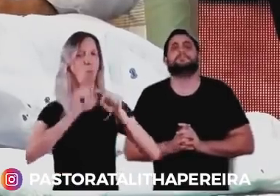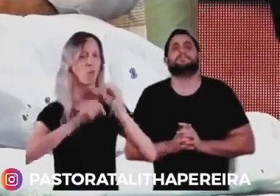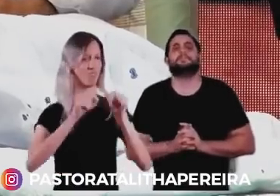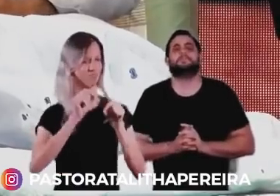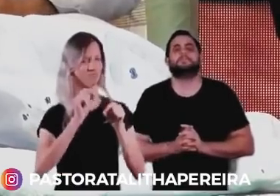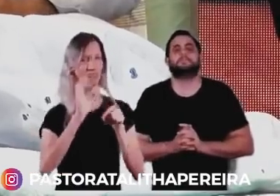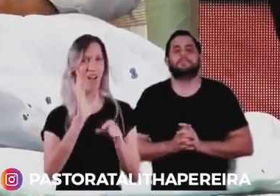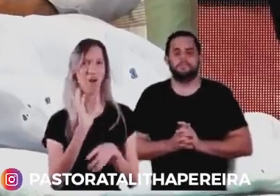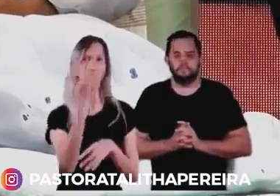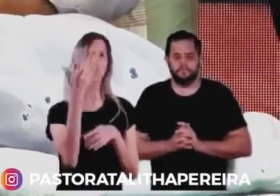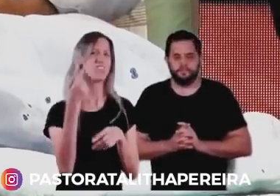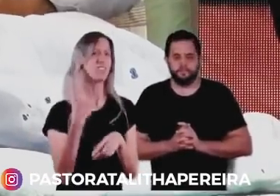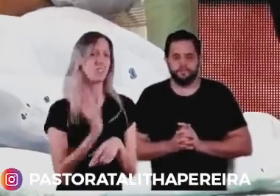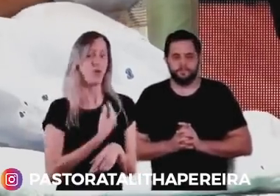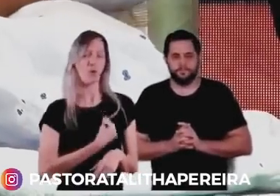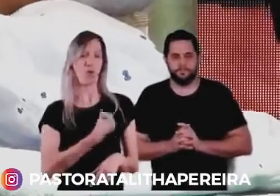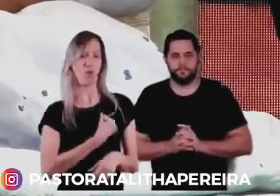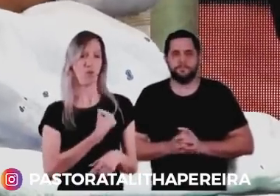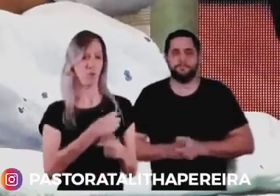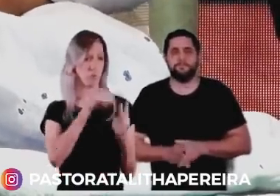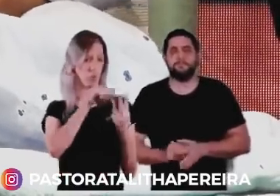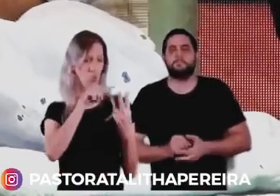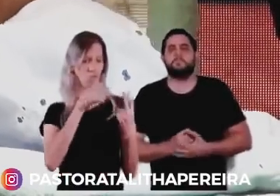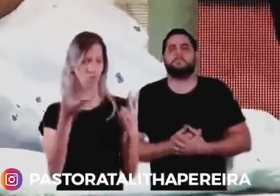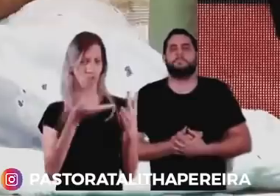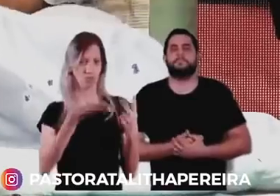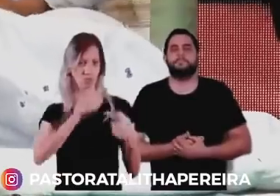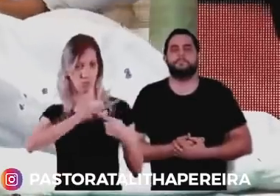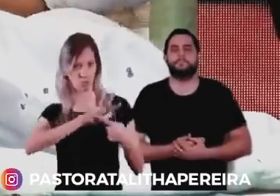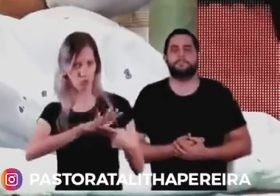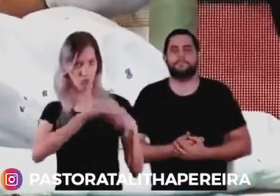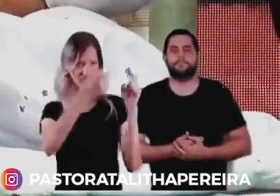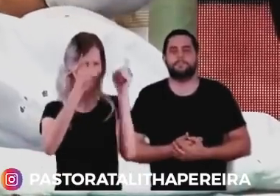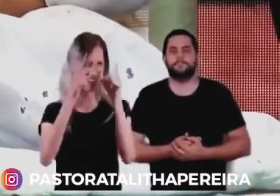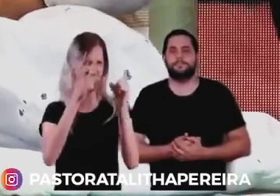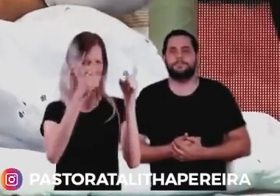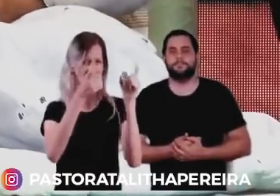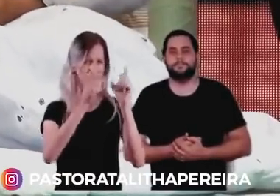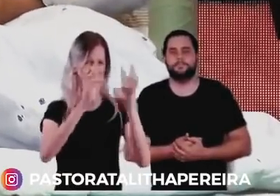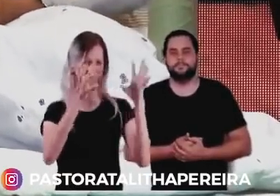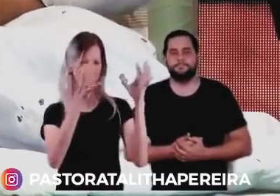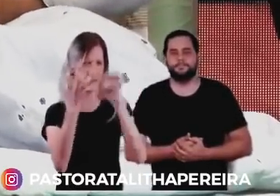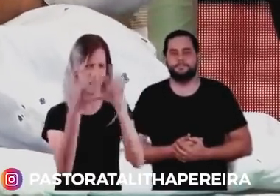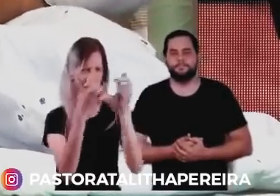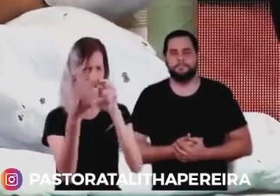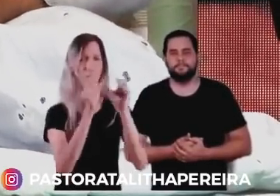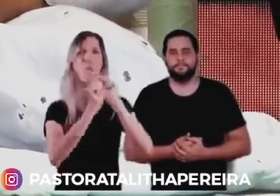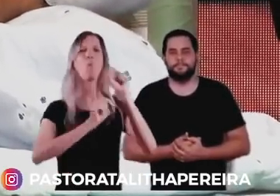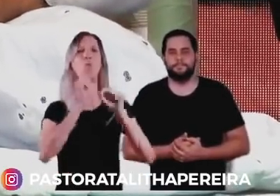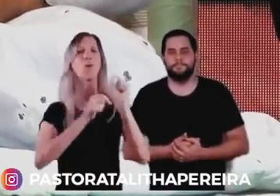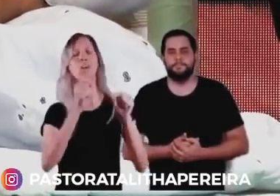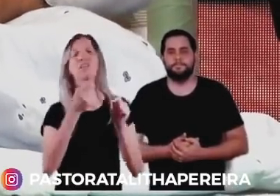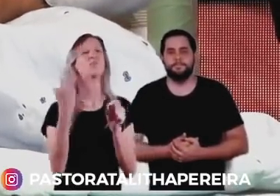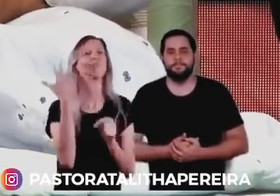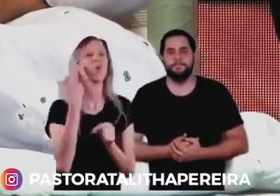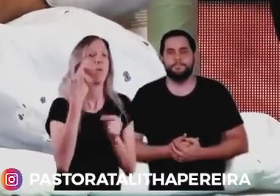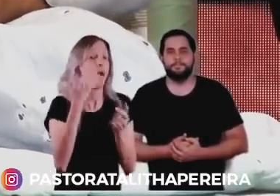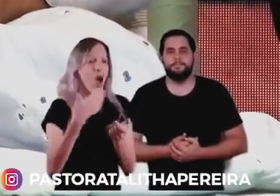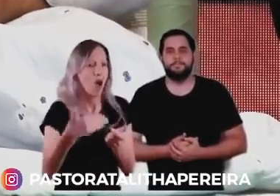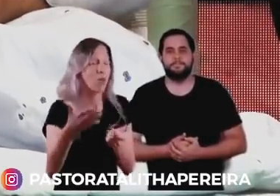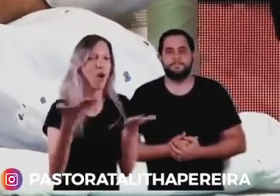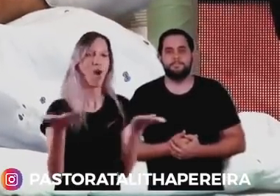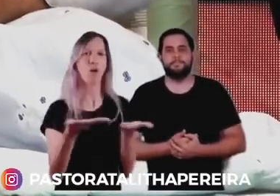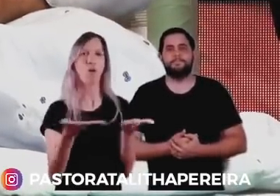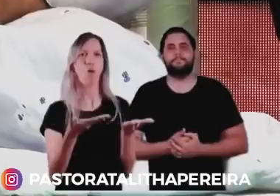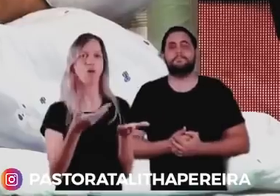que nós vivemos aqui, dessas duas discussões, acabaram de estar se tornando comum entre